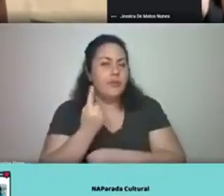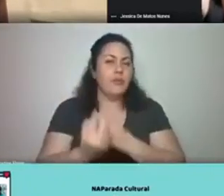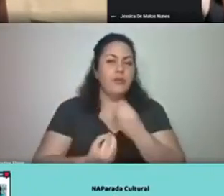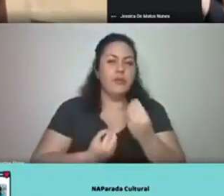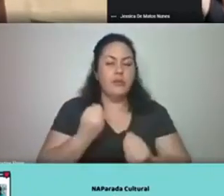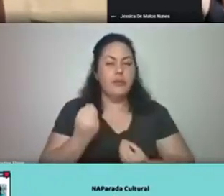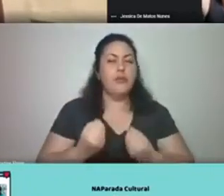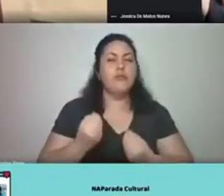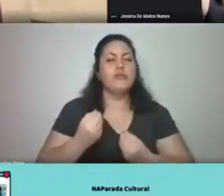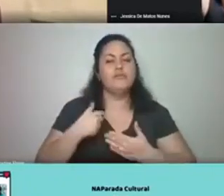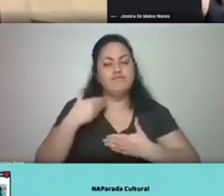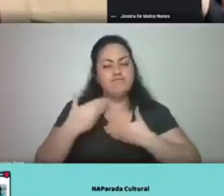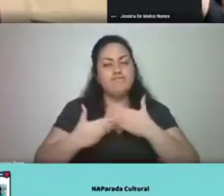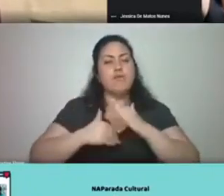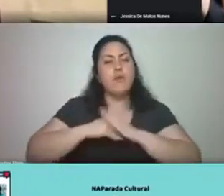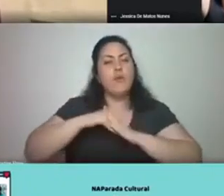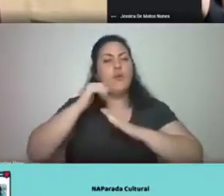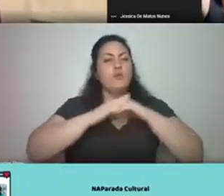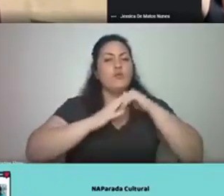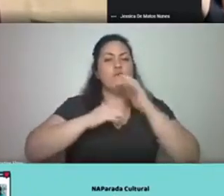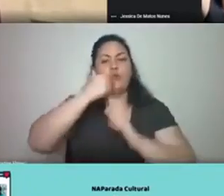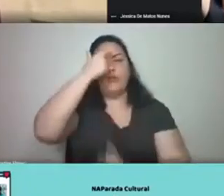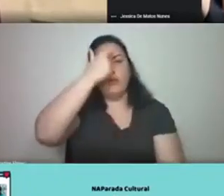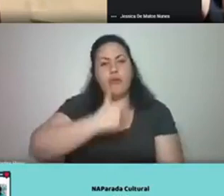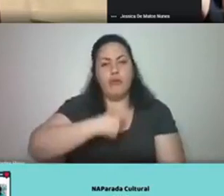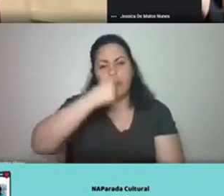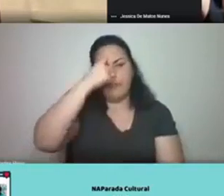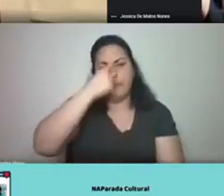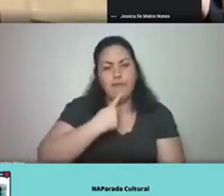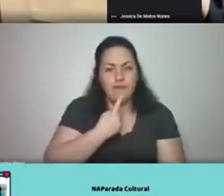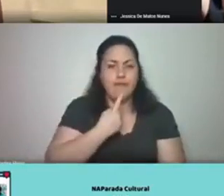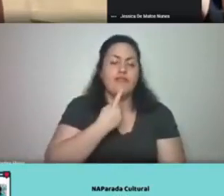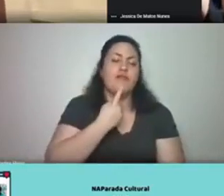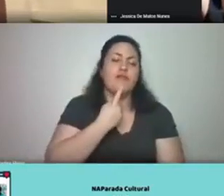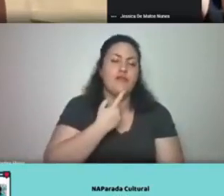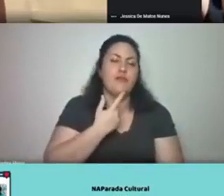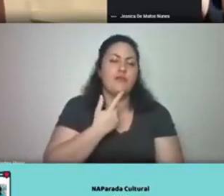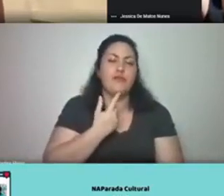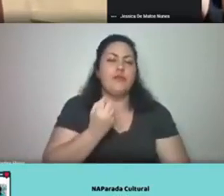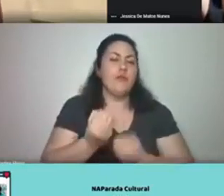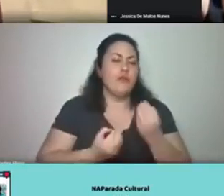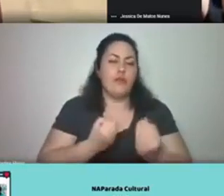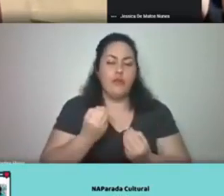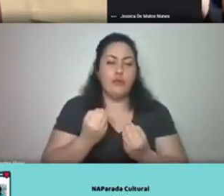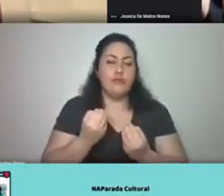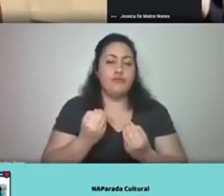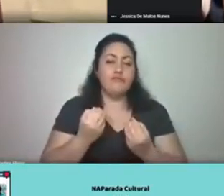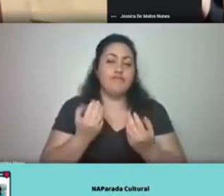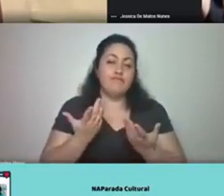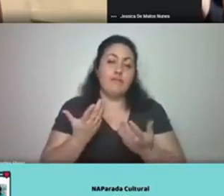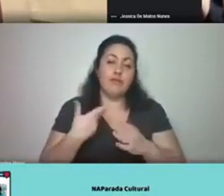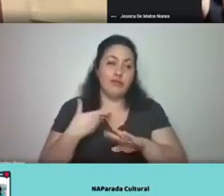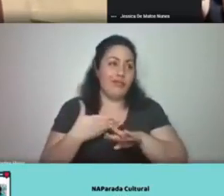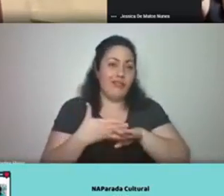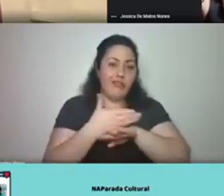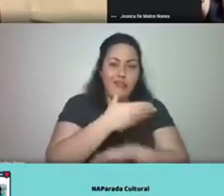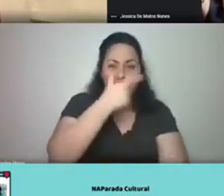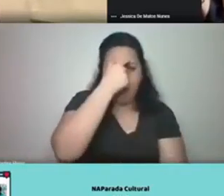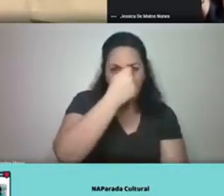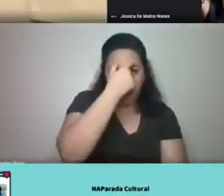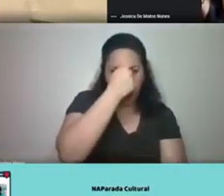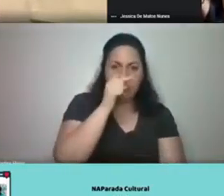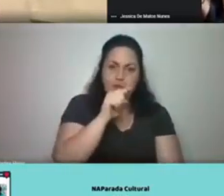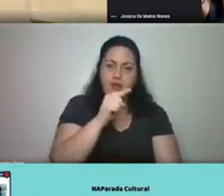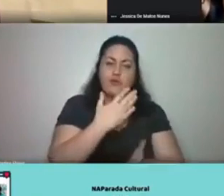construindo a nossa identidade, né. Então, quando a gente entra para uma faculdade, logo